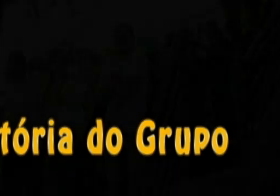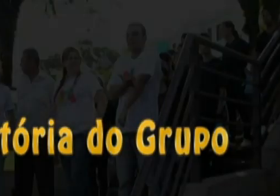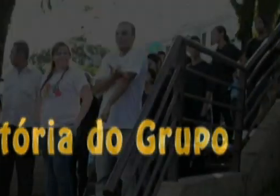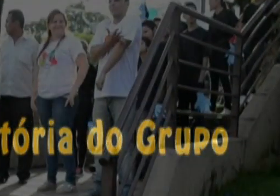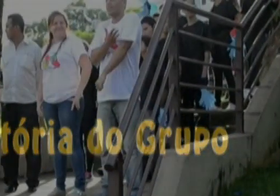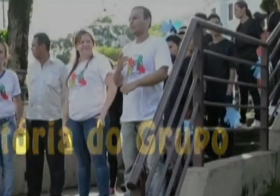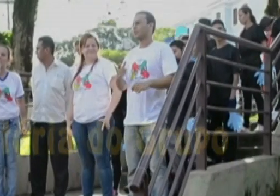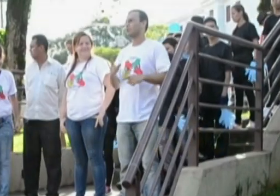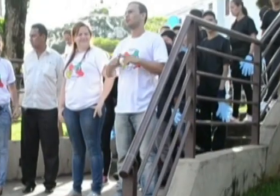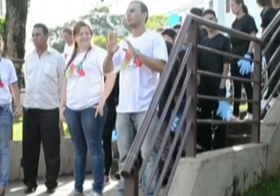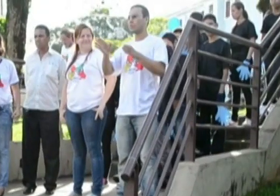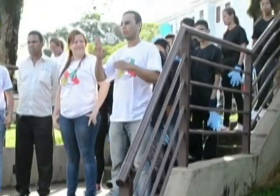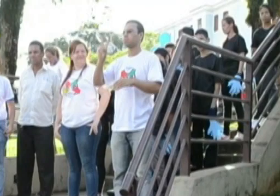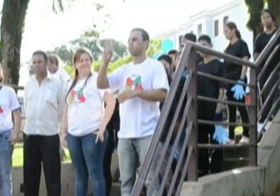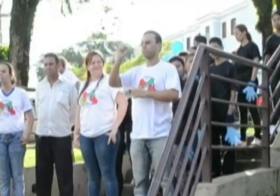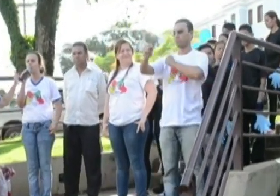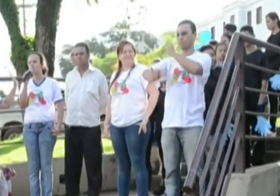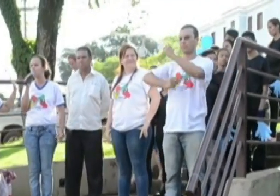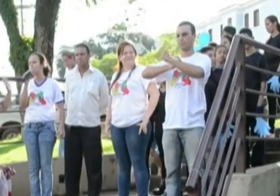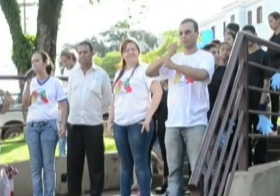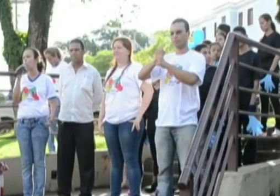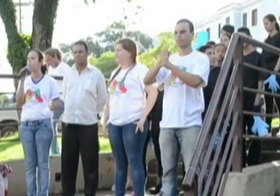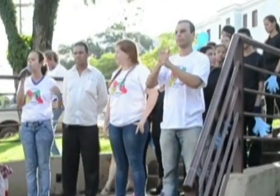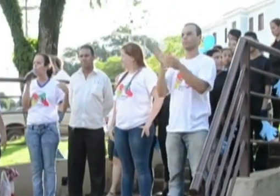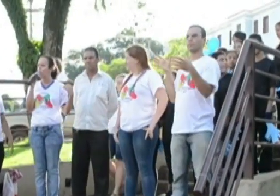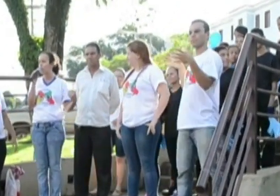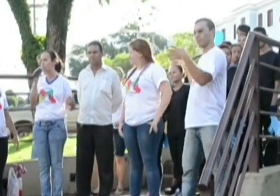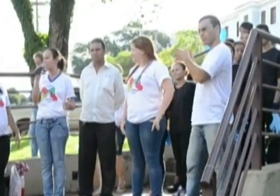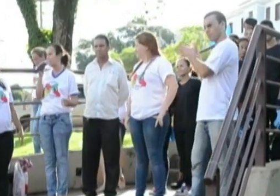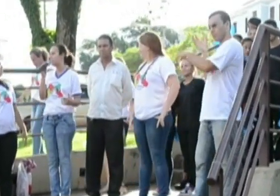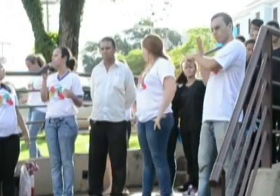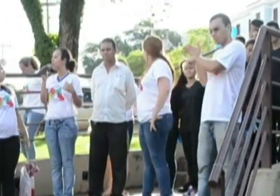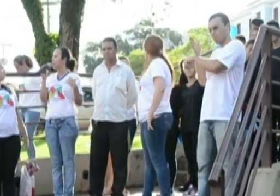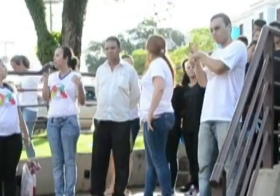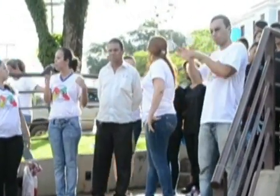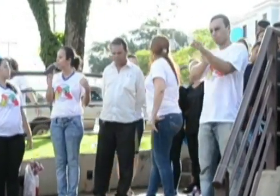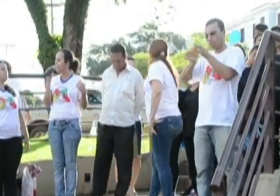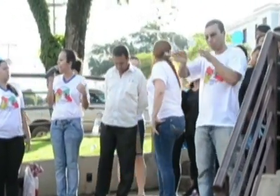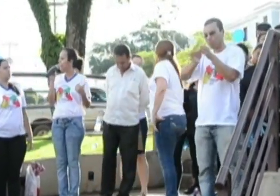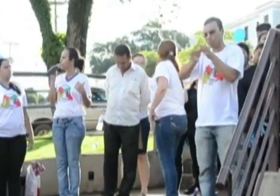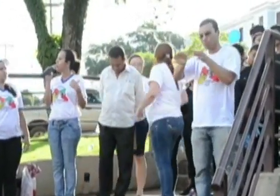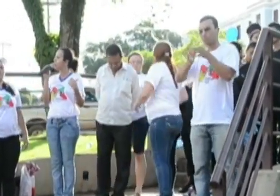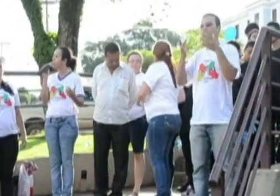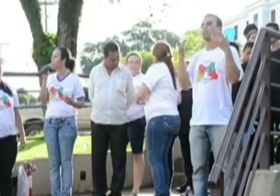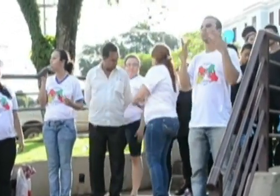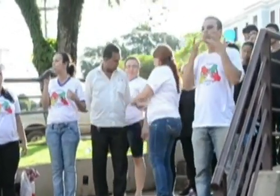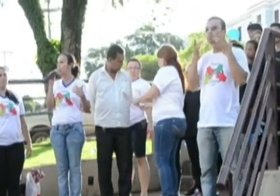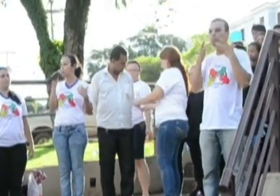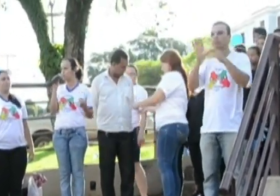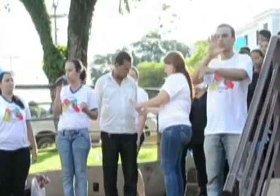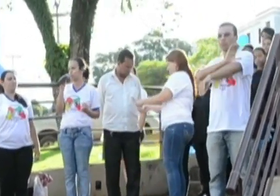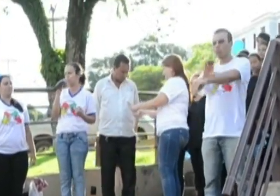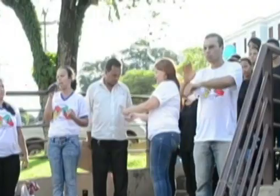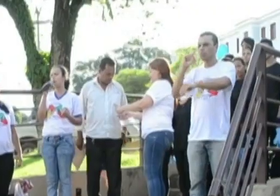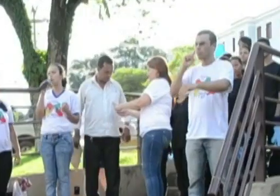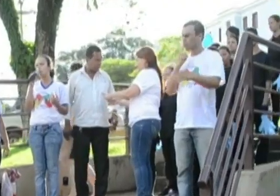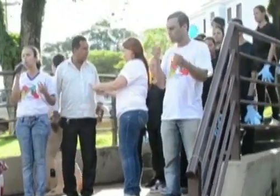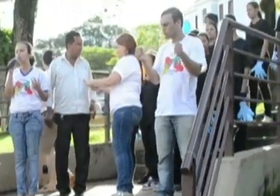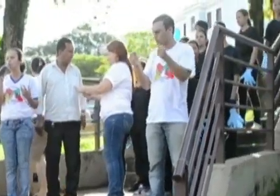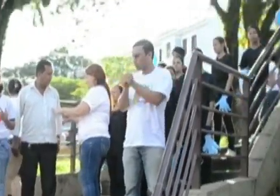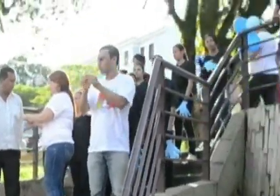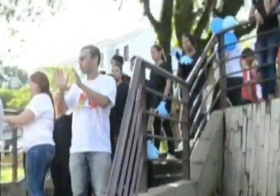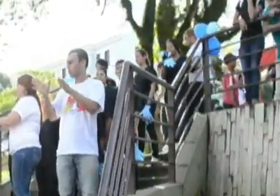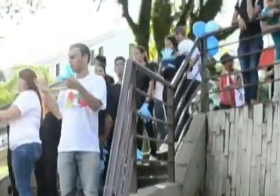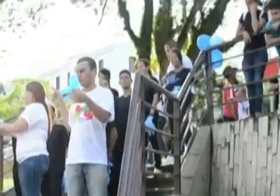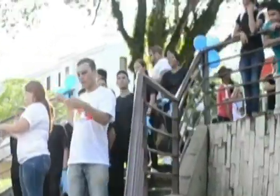Vai fazer dois anos este ano que nós estamos com um projeto com teatro, cultura, com surdos. O